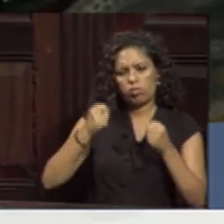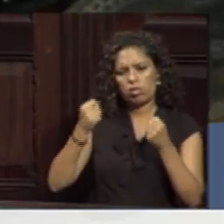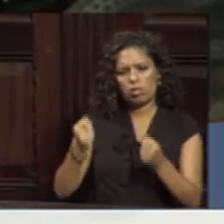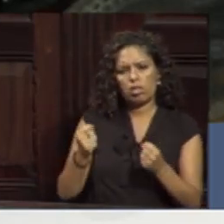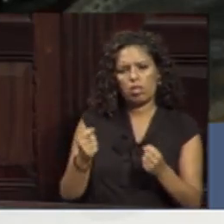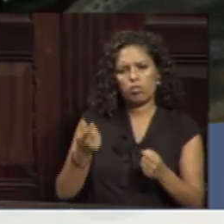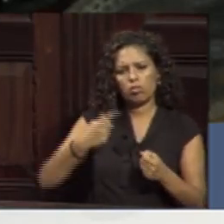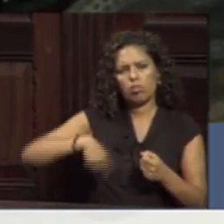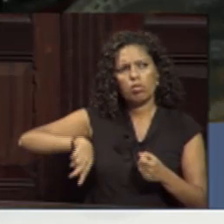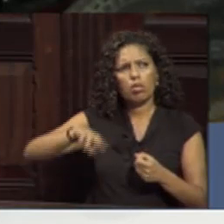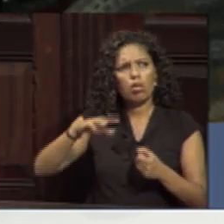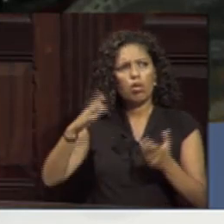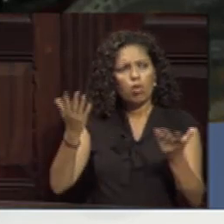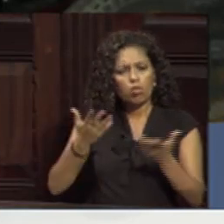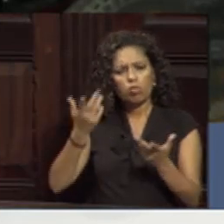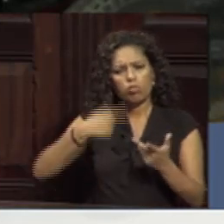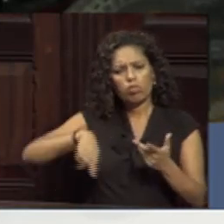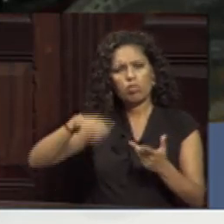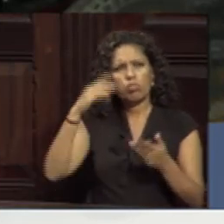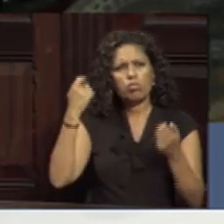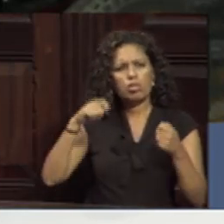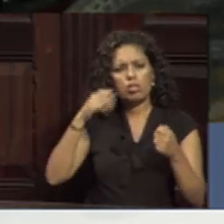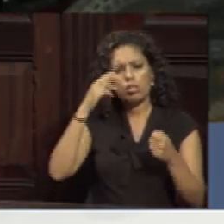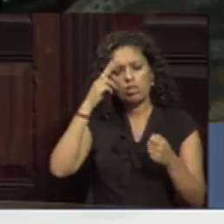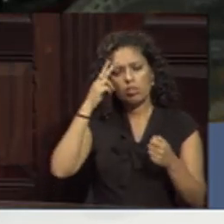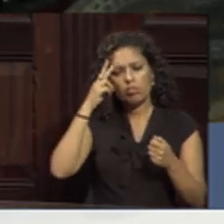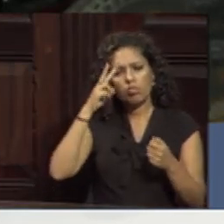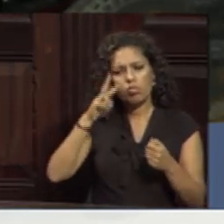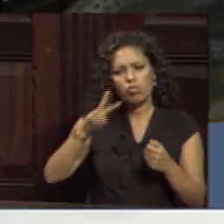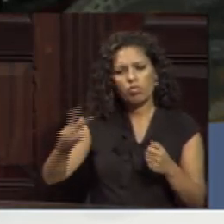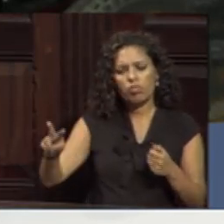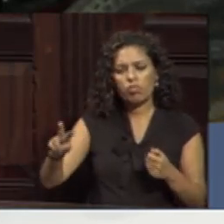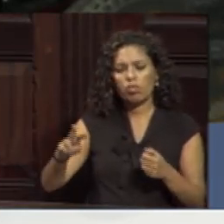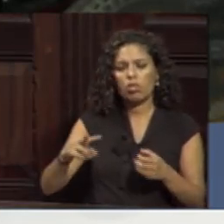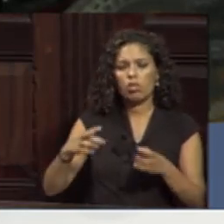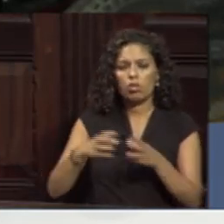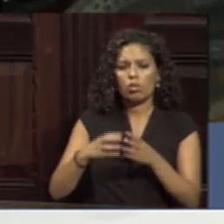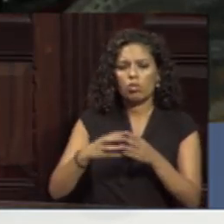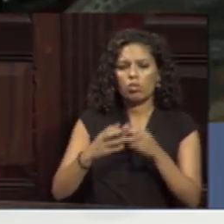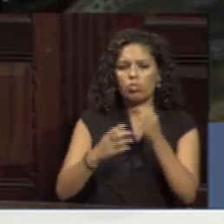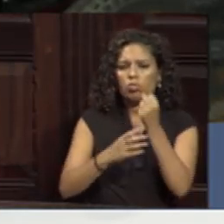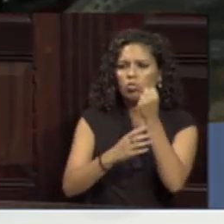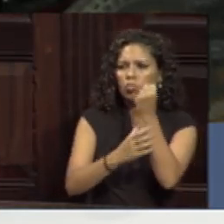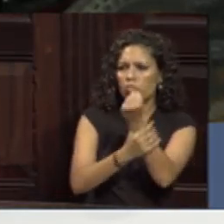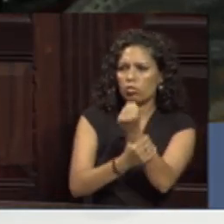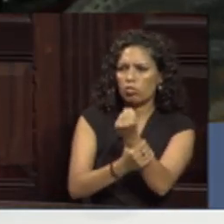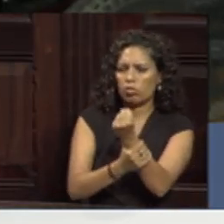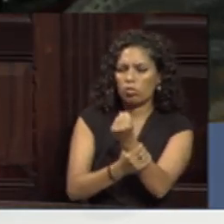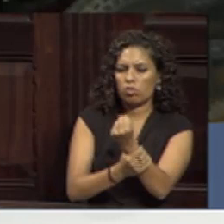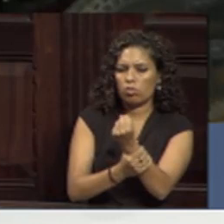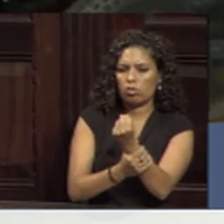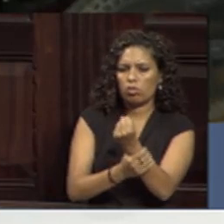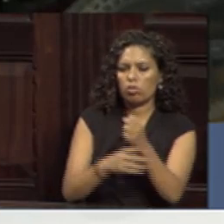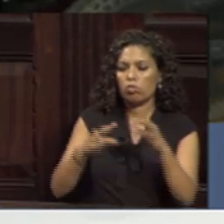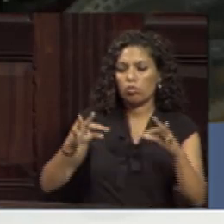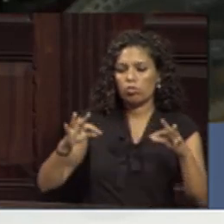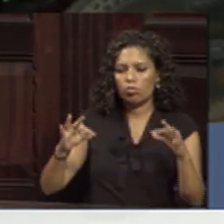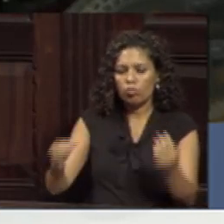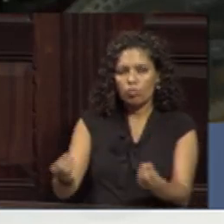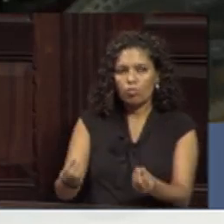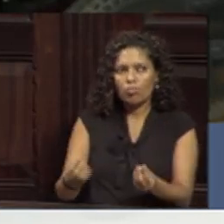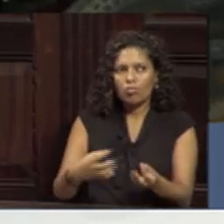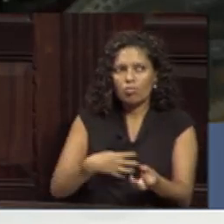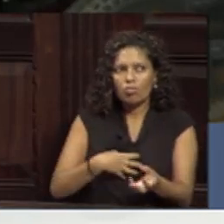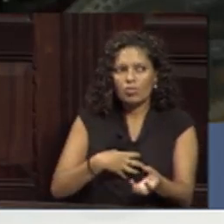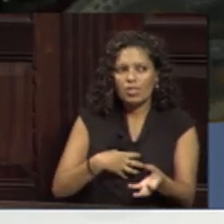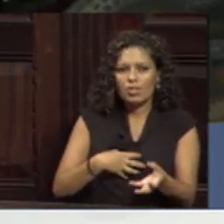Nós precisamos ver que o sistema de segurança como total está abalado nesse país